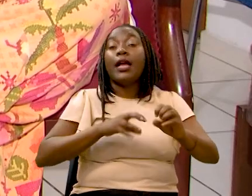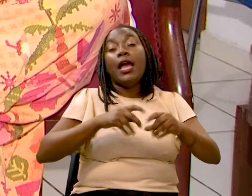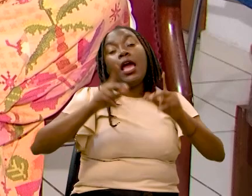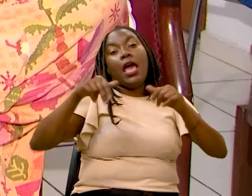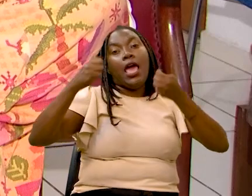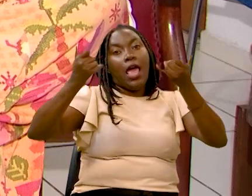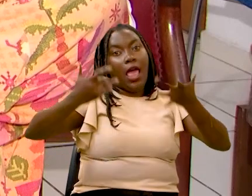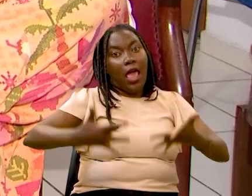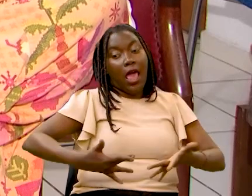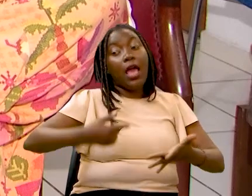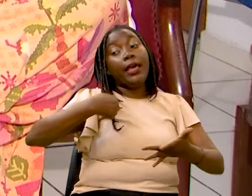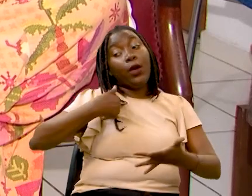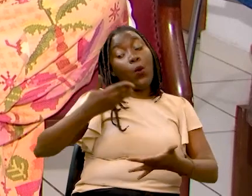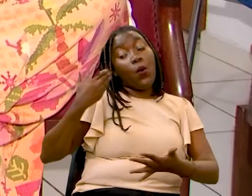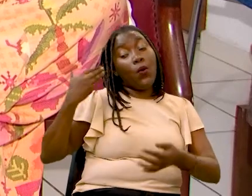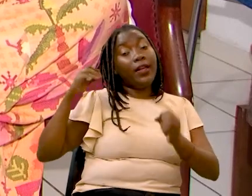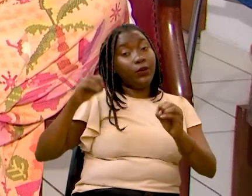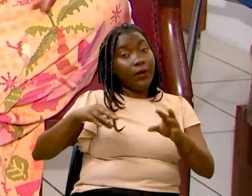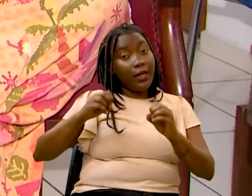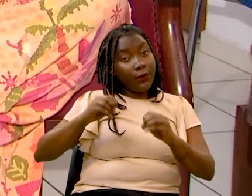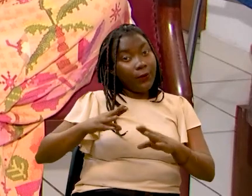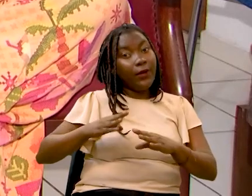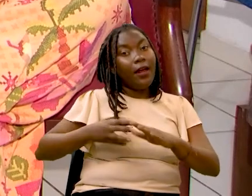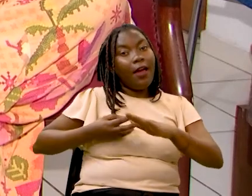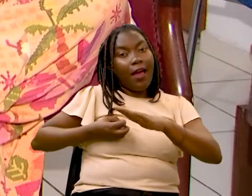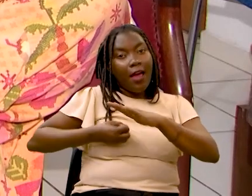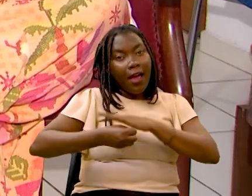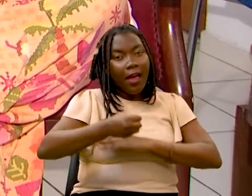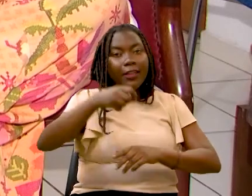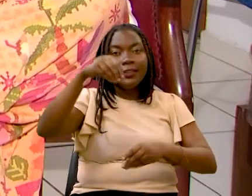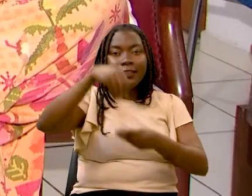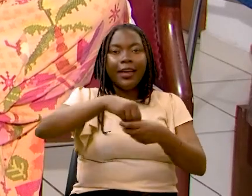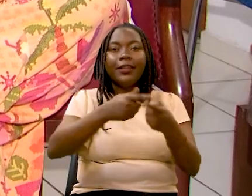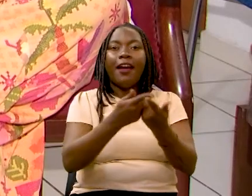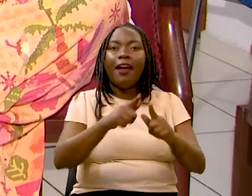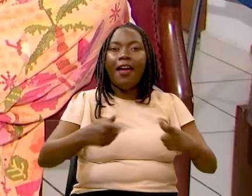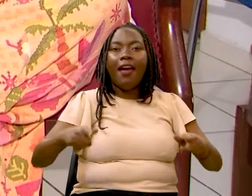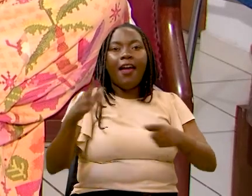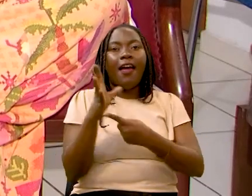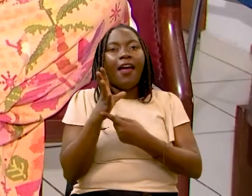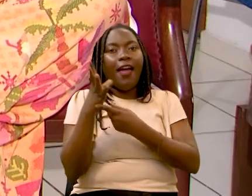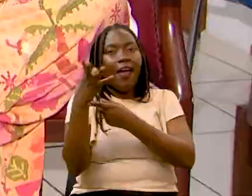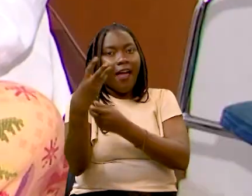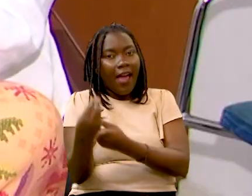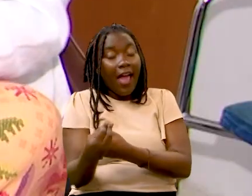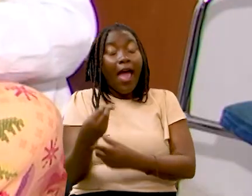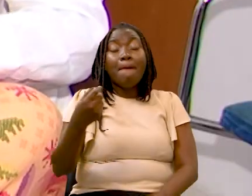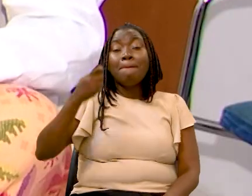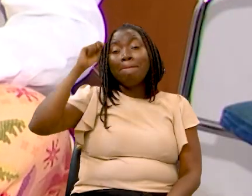né? Da arte e educação. Então, como eu te falei, que era educadora. Que eu era educadora. Eu fui para dentro de uma galeria de